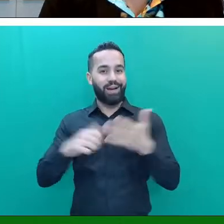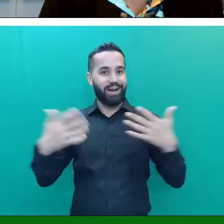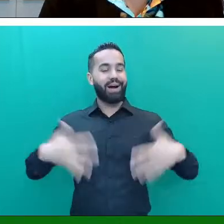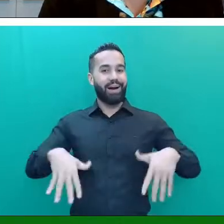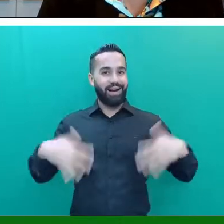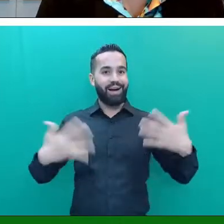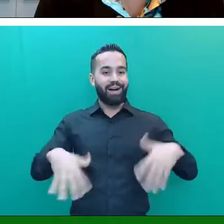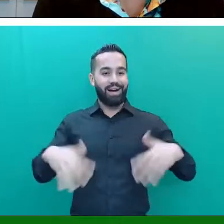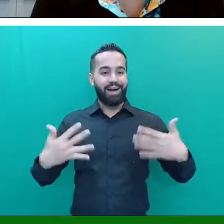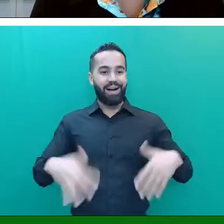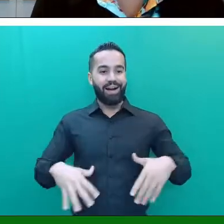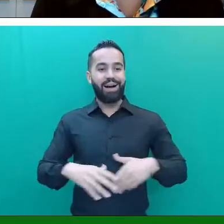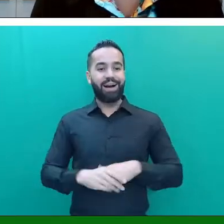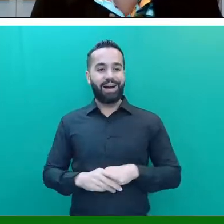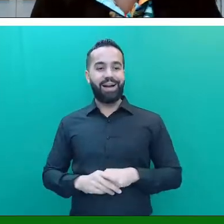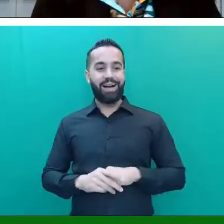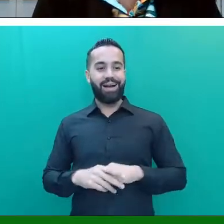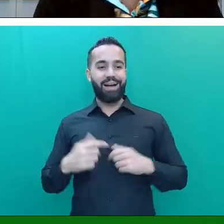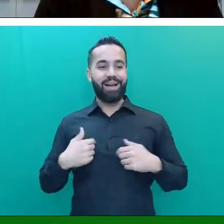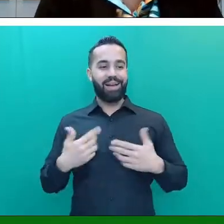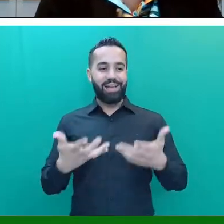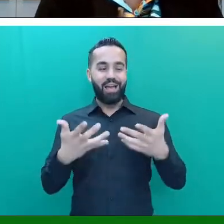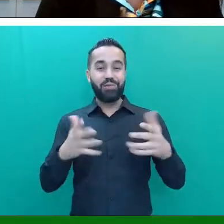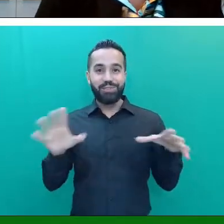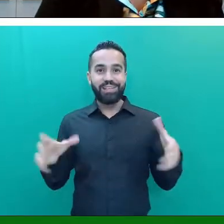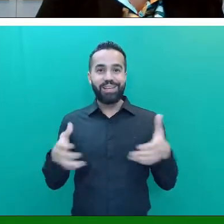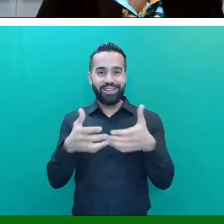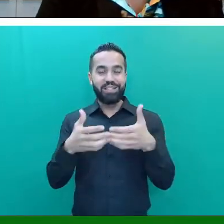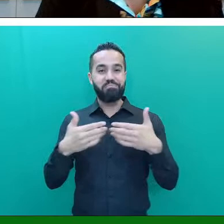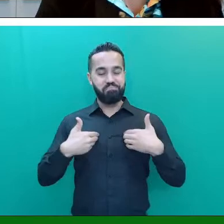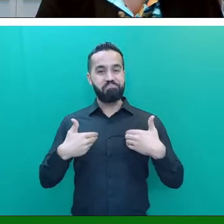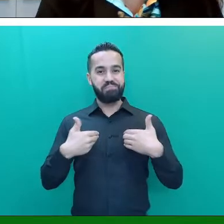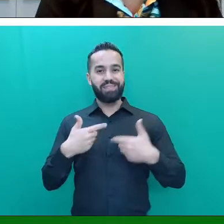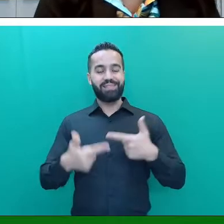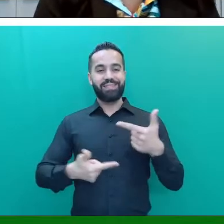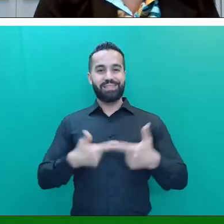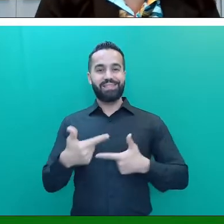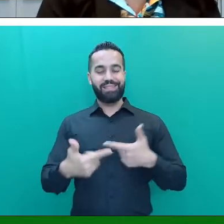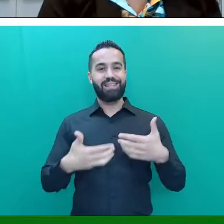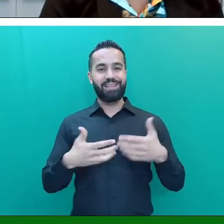minha equipe. Eles é que vão dizer aí.